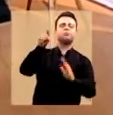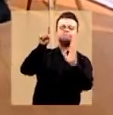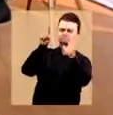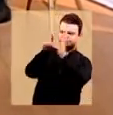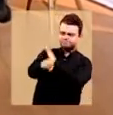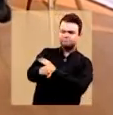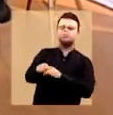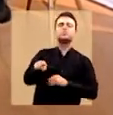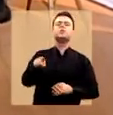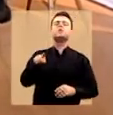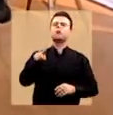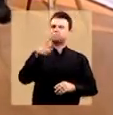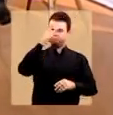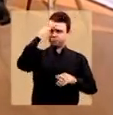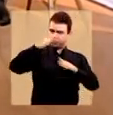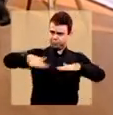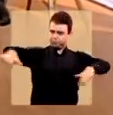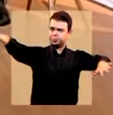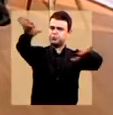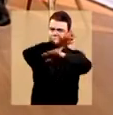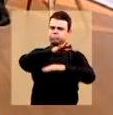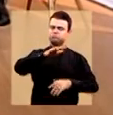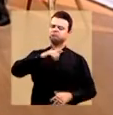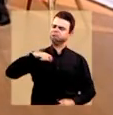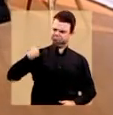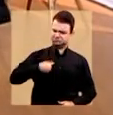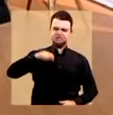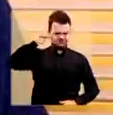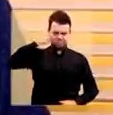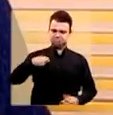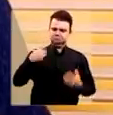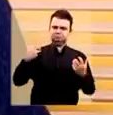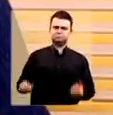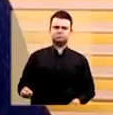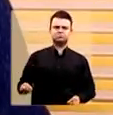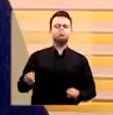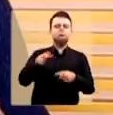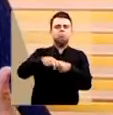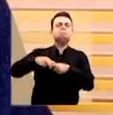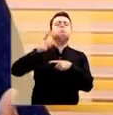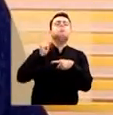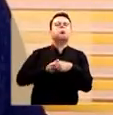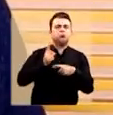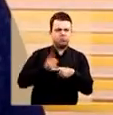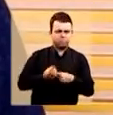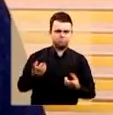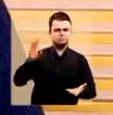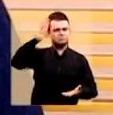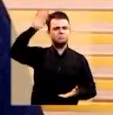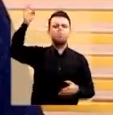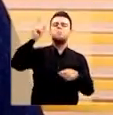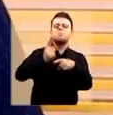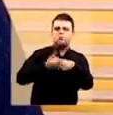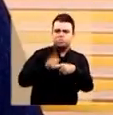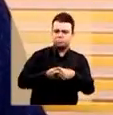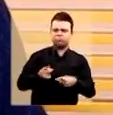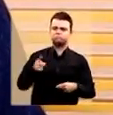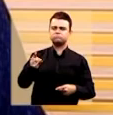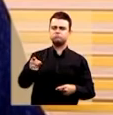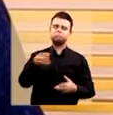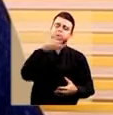Thiago, essa autodeclaração dos negros, isso se deve a quê principalmente? Você